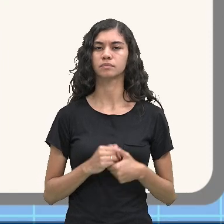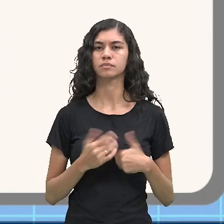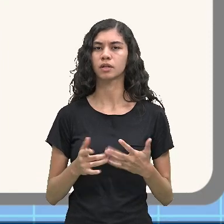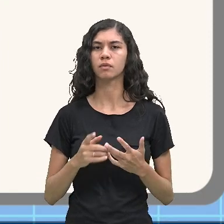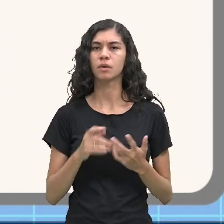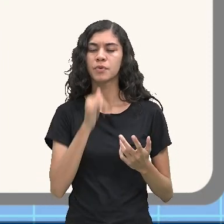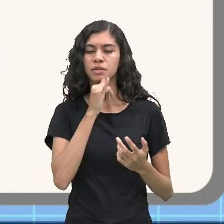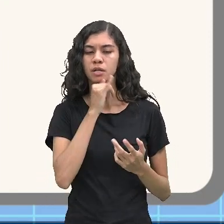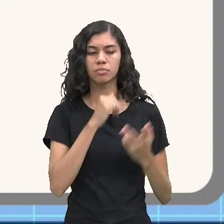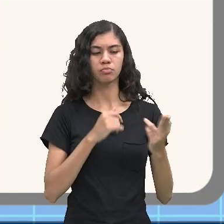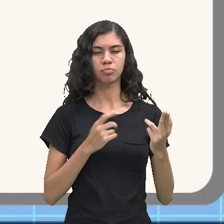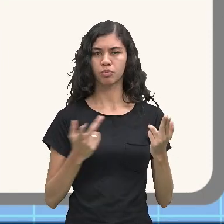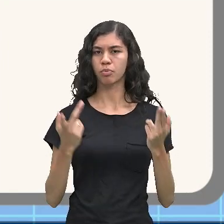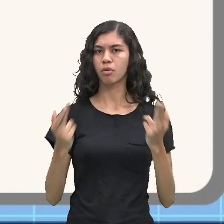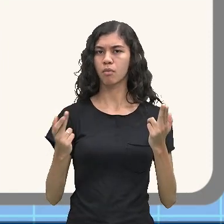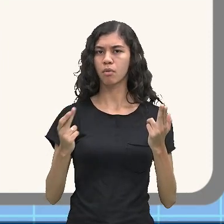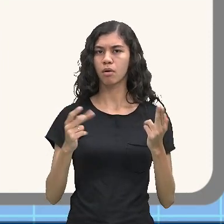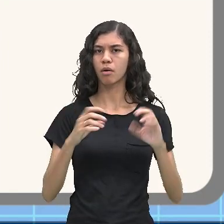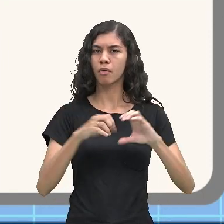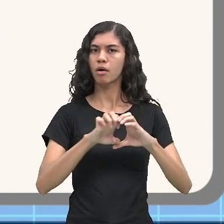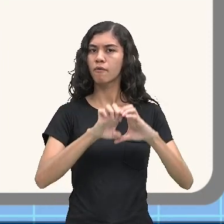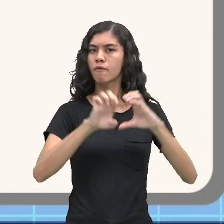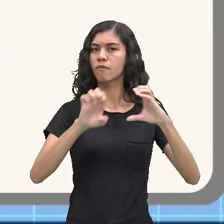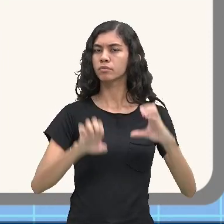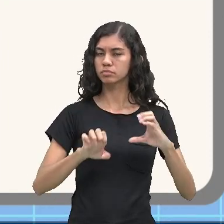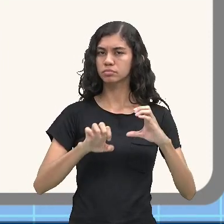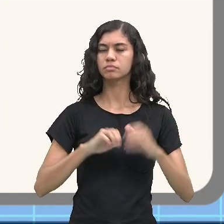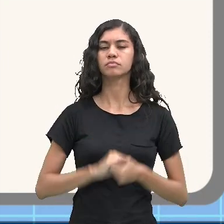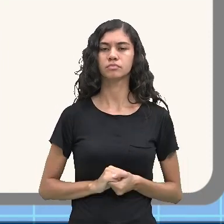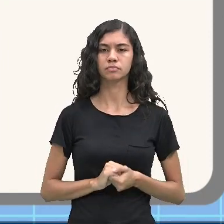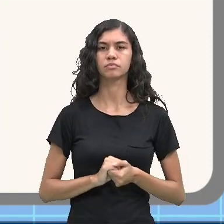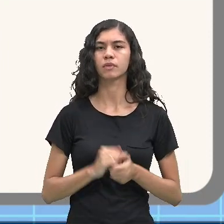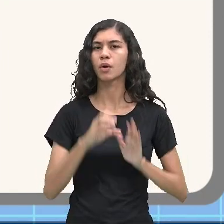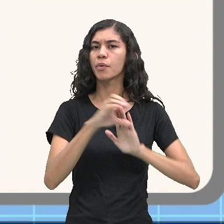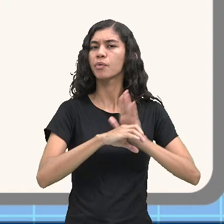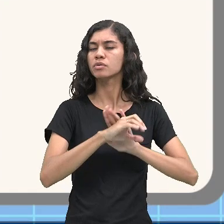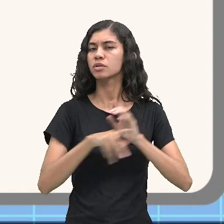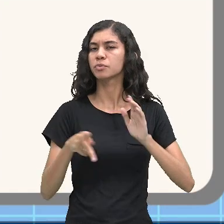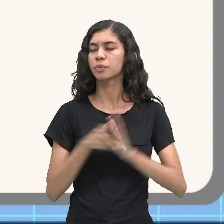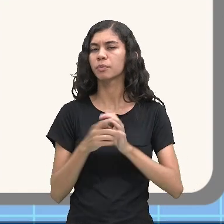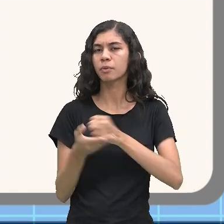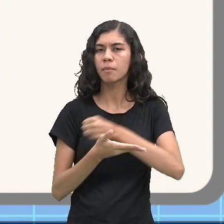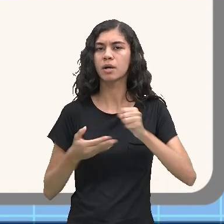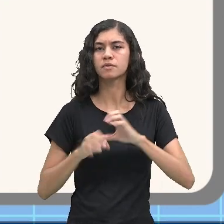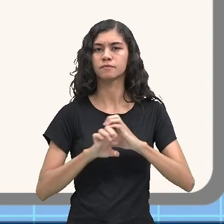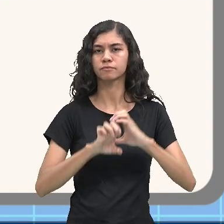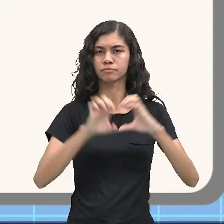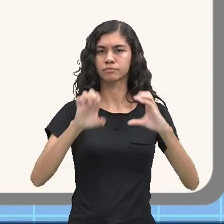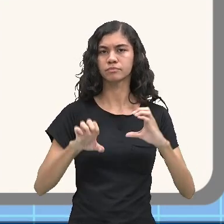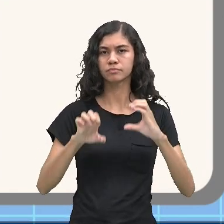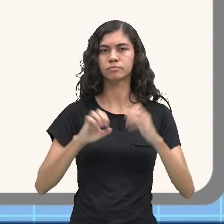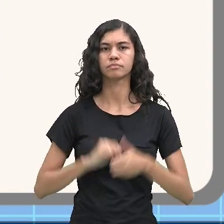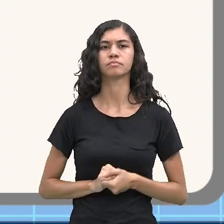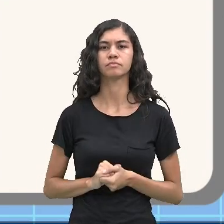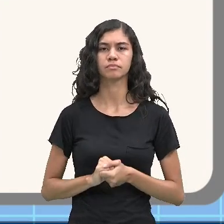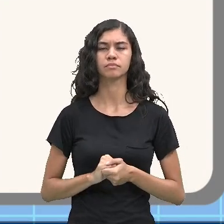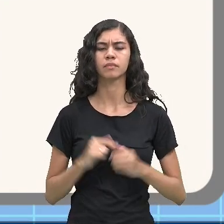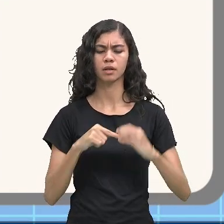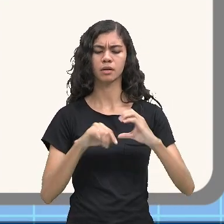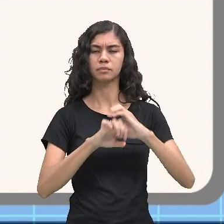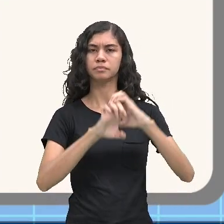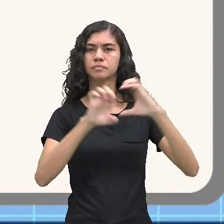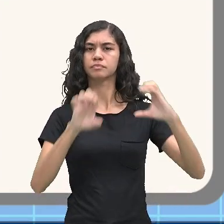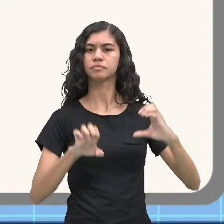força eletromotriz, que é o que a gente vem dizendo para vocês como conceito de força eletromotriz, né? A força eletromotriz é